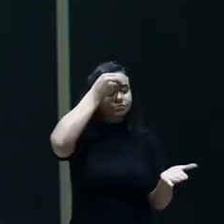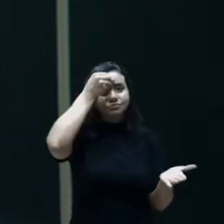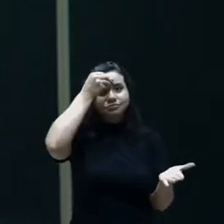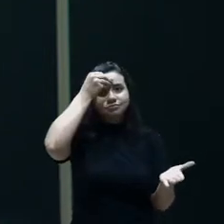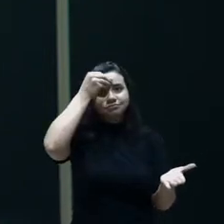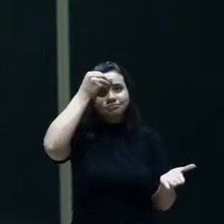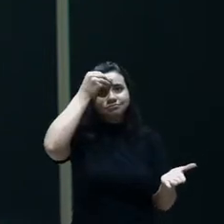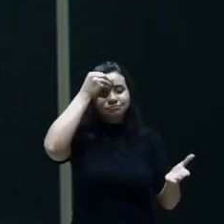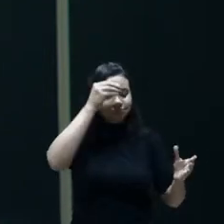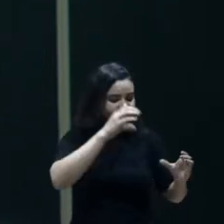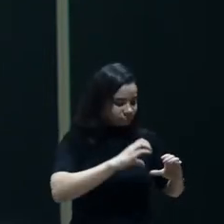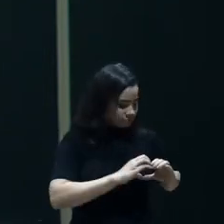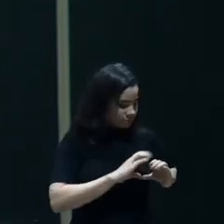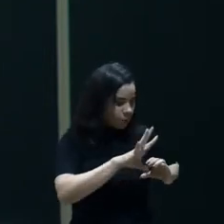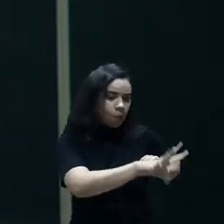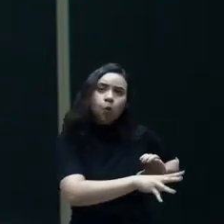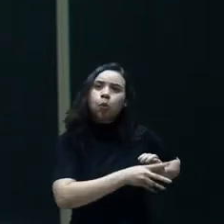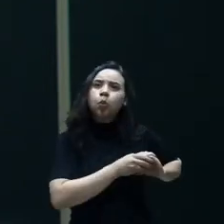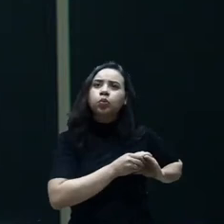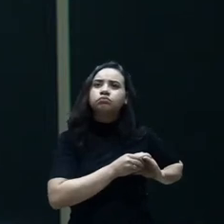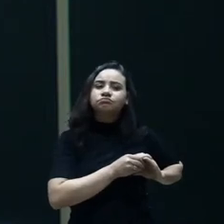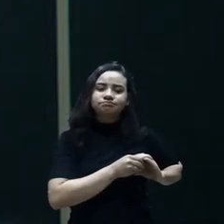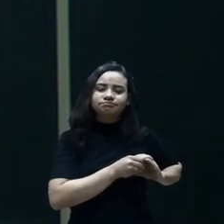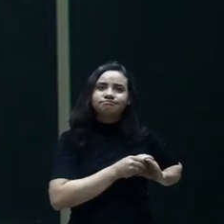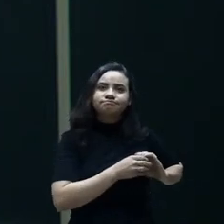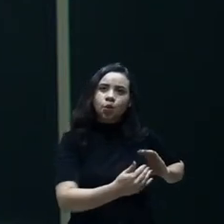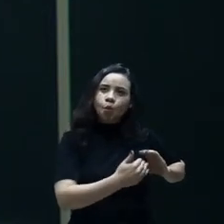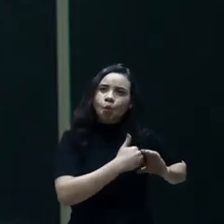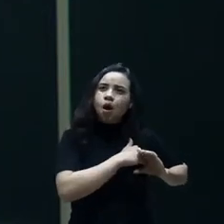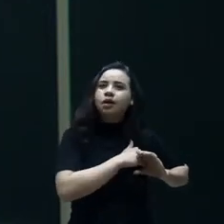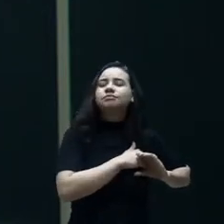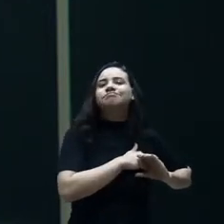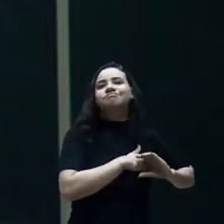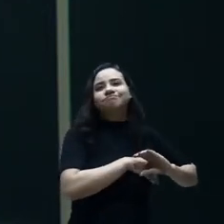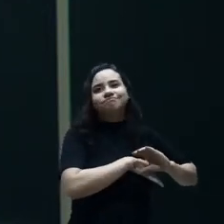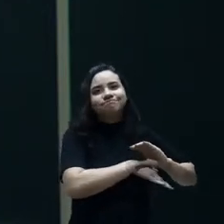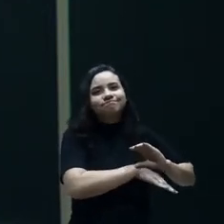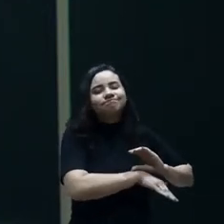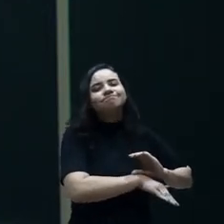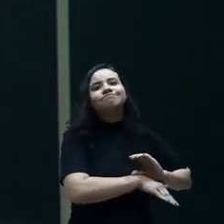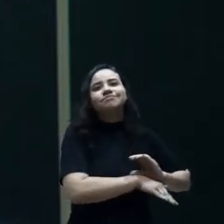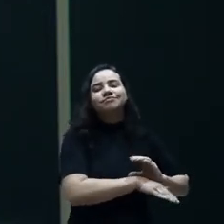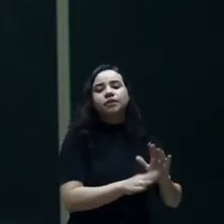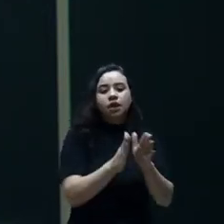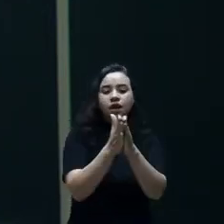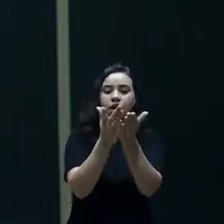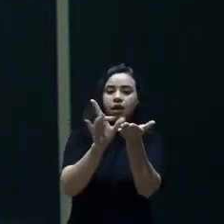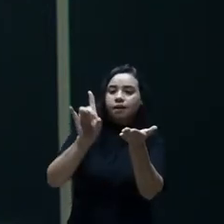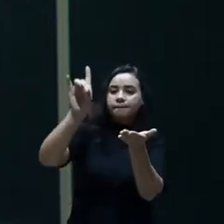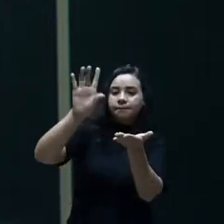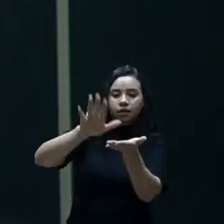Retém, sabe o que é reter? É aquele que guarda, porque a palavra é que transforma a nossa